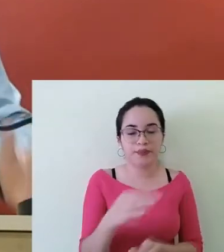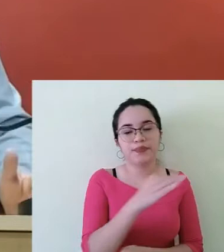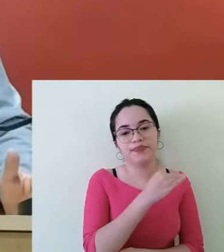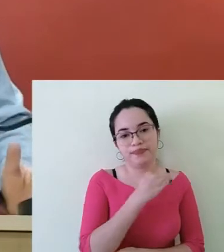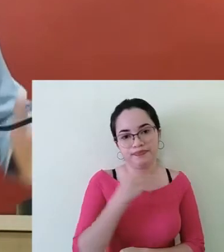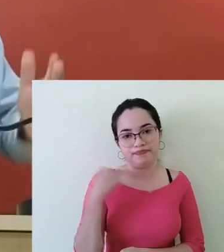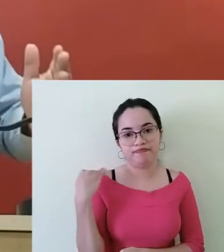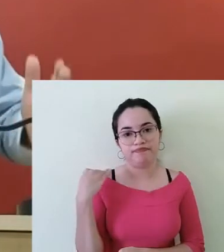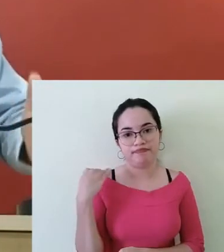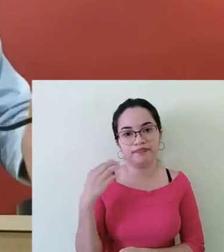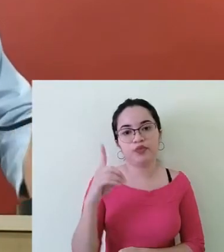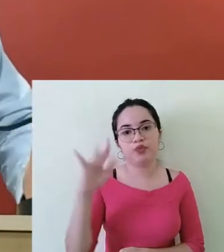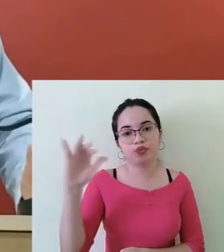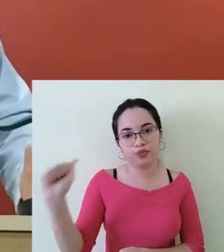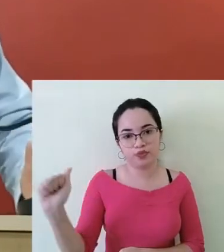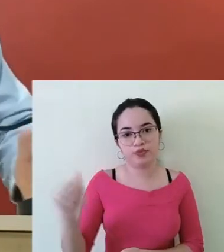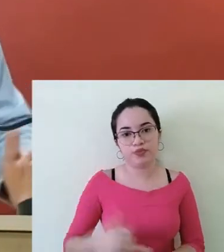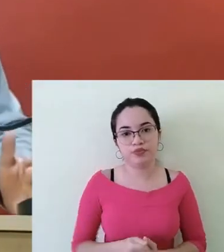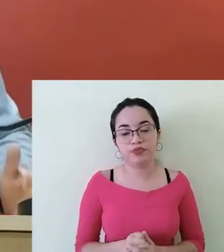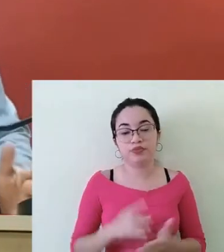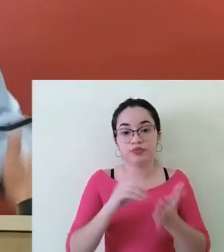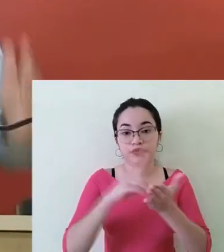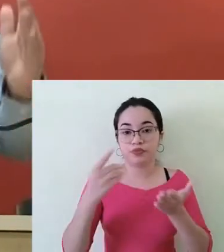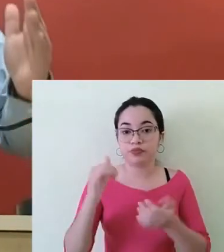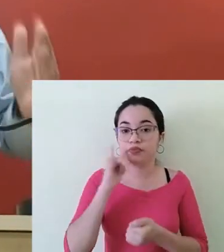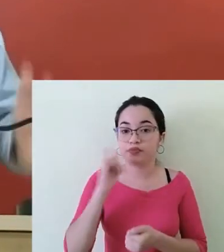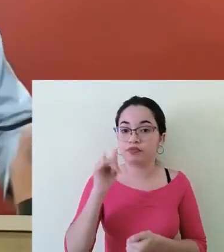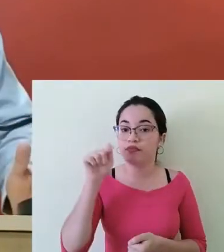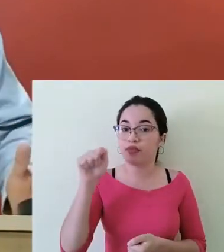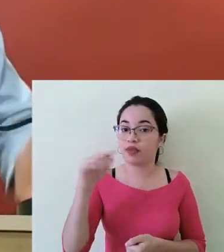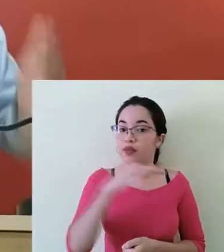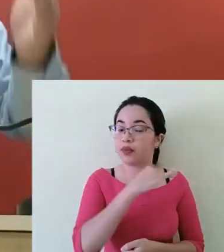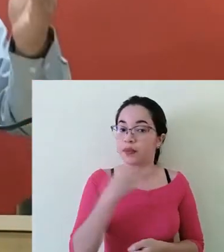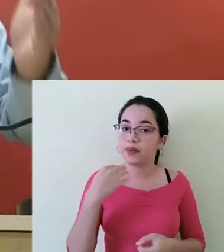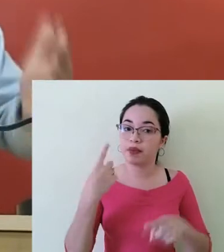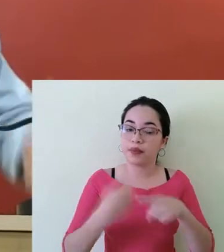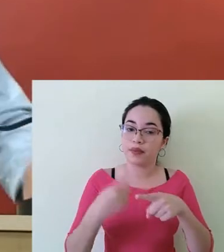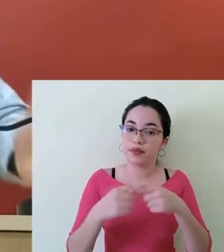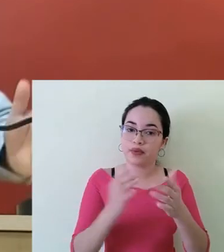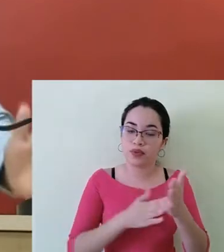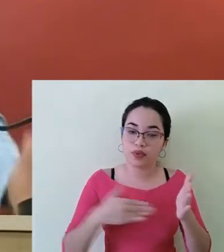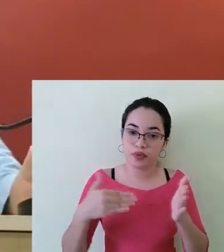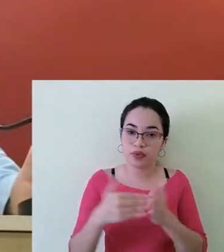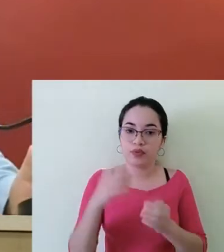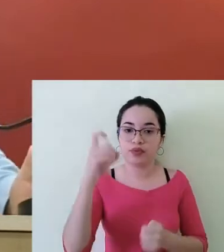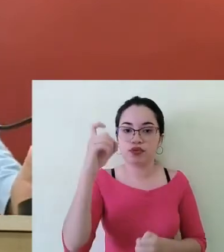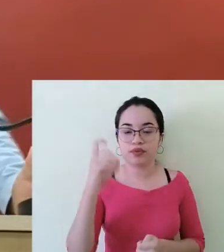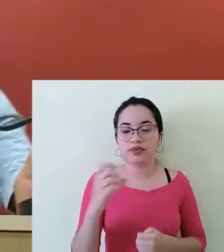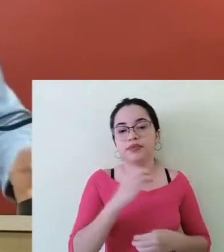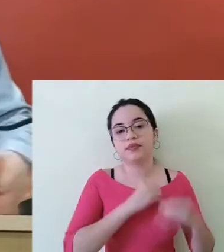vão morrer um dia. E a Bíblia diz que essa morte é porque todos